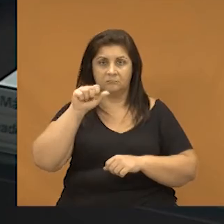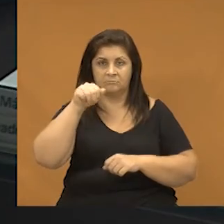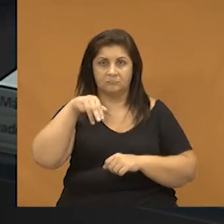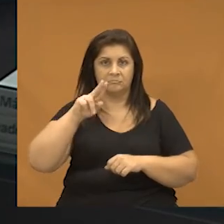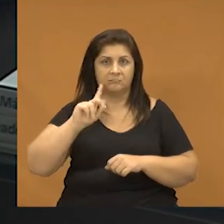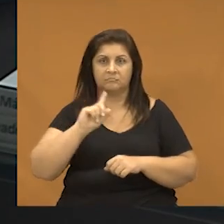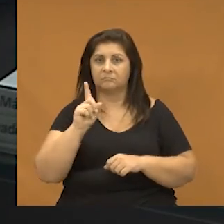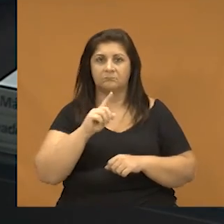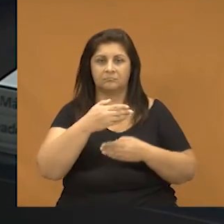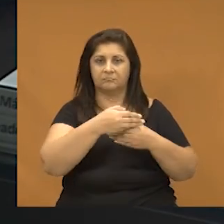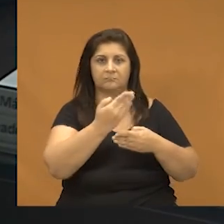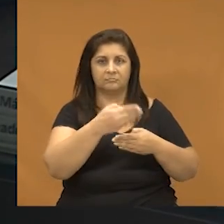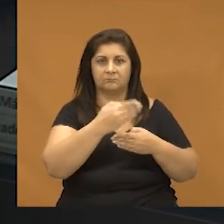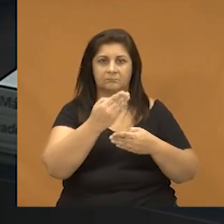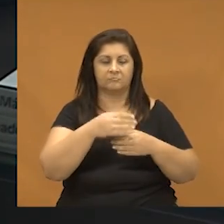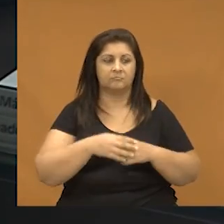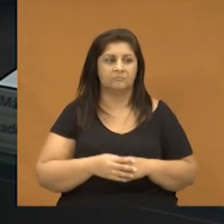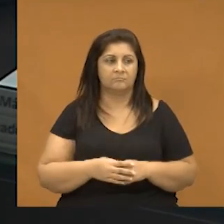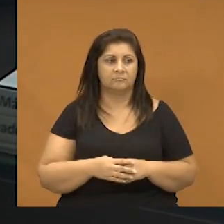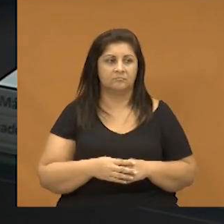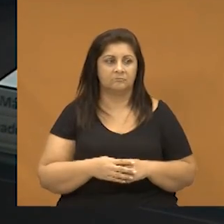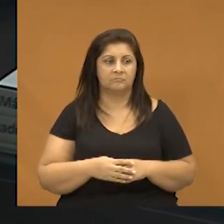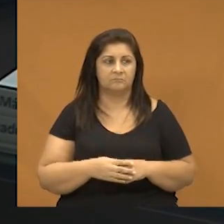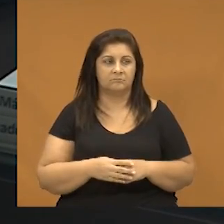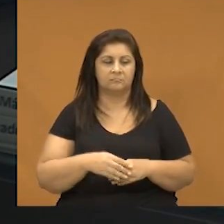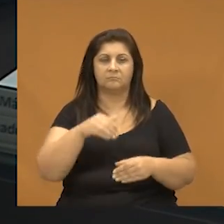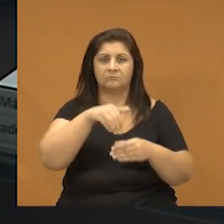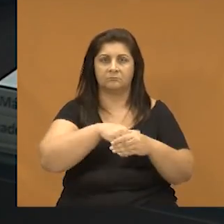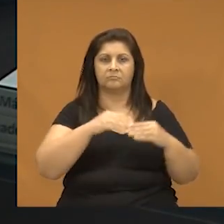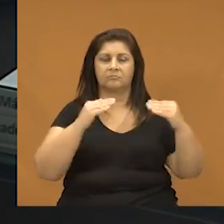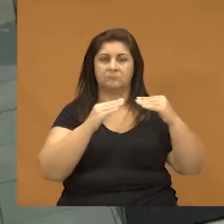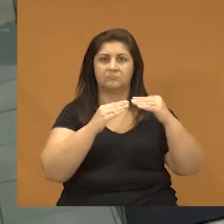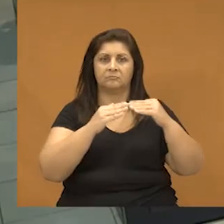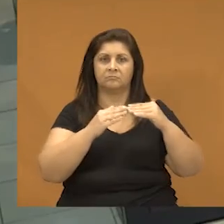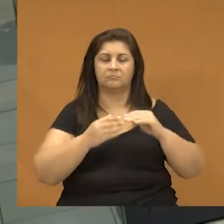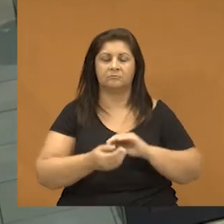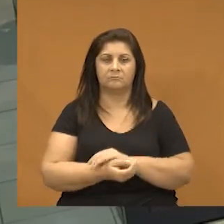táxi. Tá? Então, eu voto favorável.